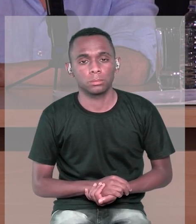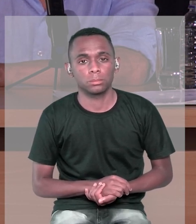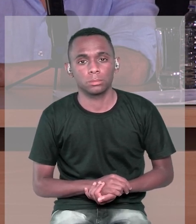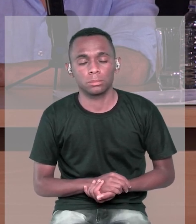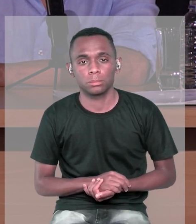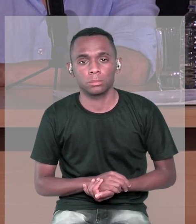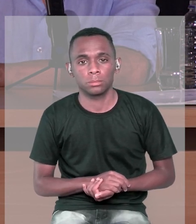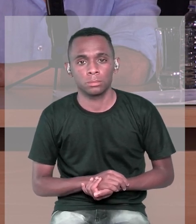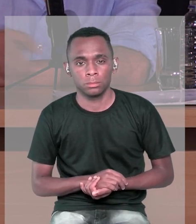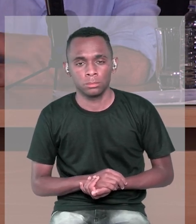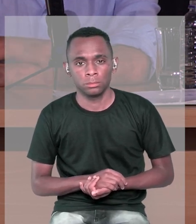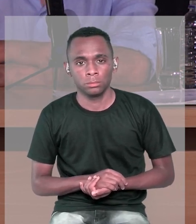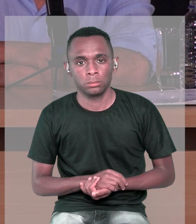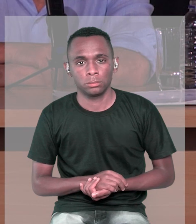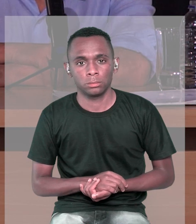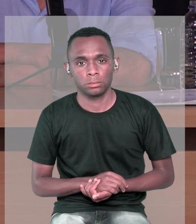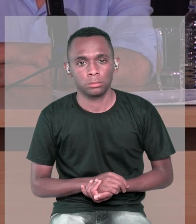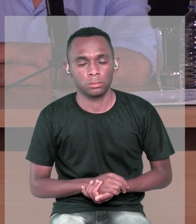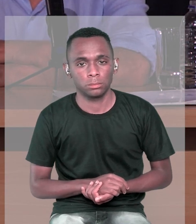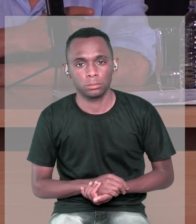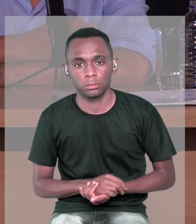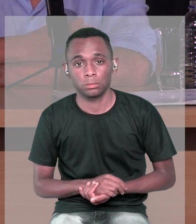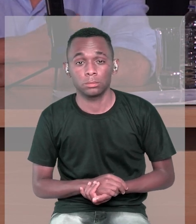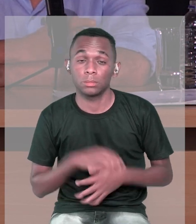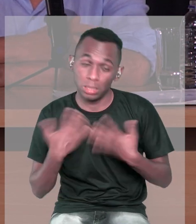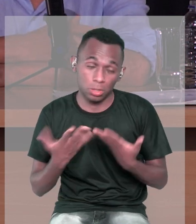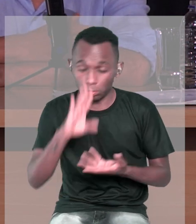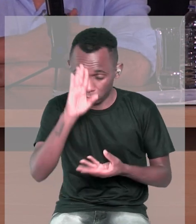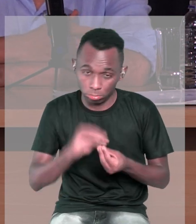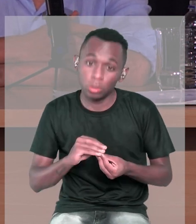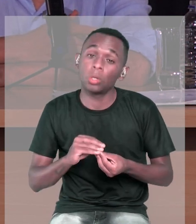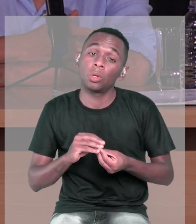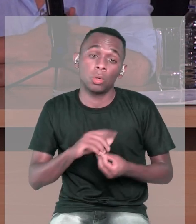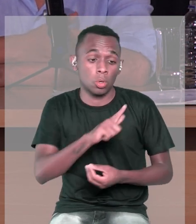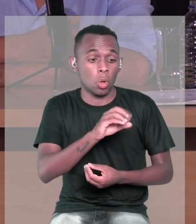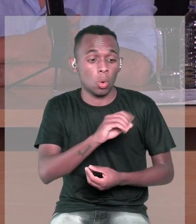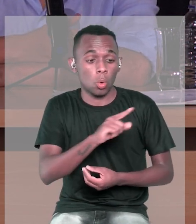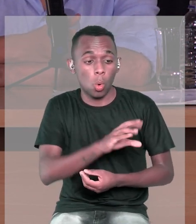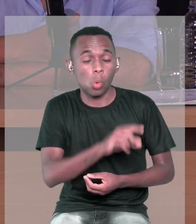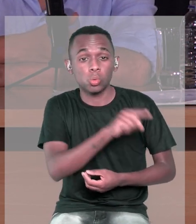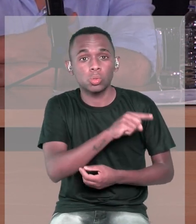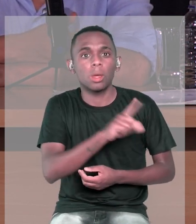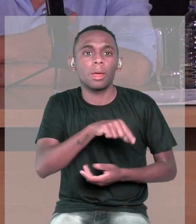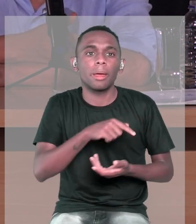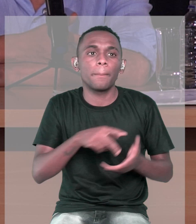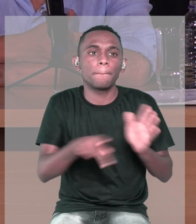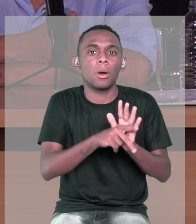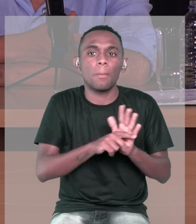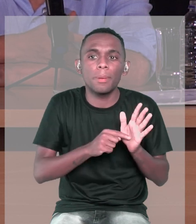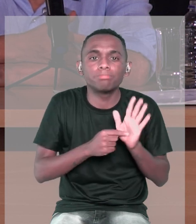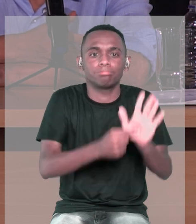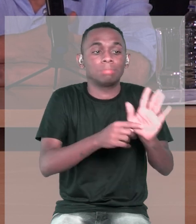la jouissance du côté de l'appropriation prédatrice. É o que eu falo, que o gozo, então, seria do lado da